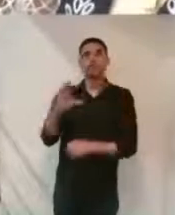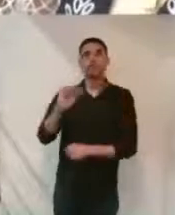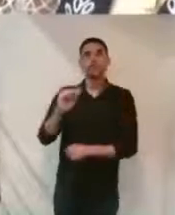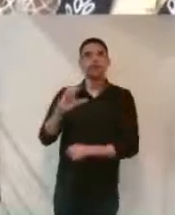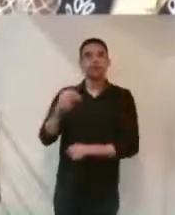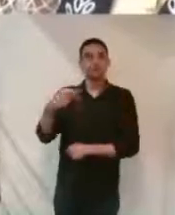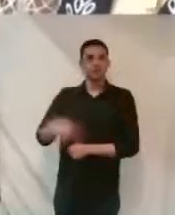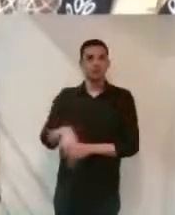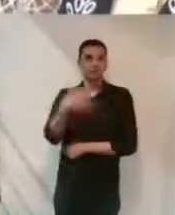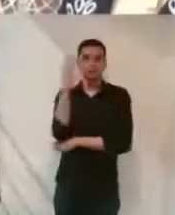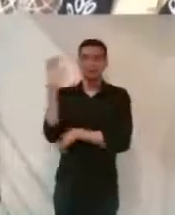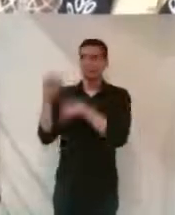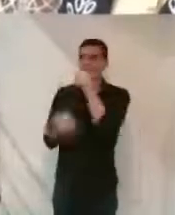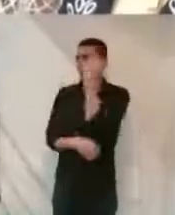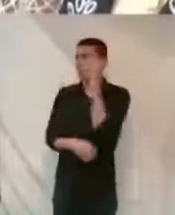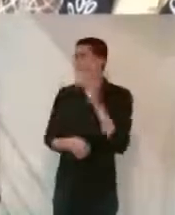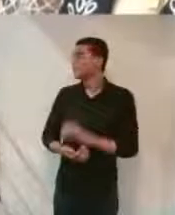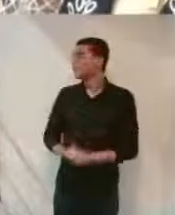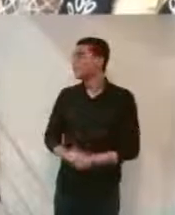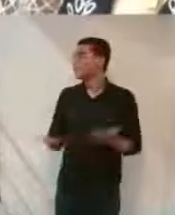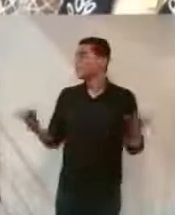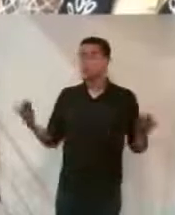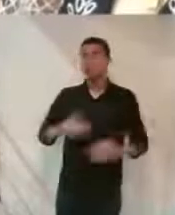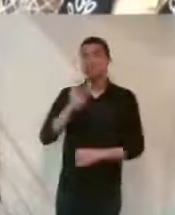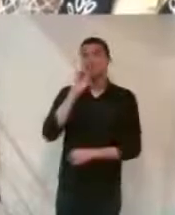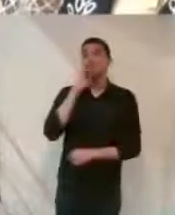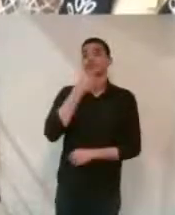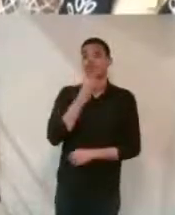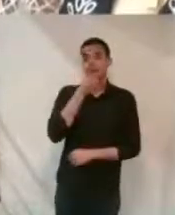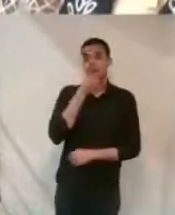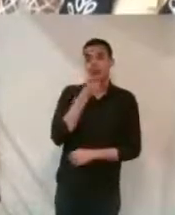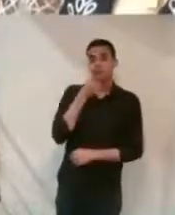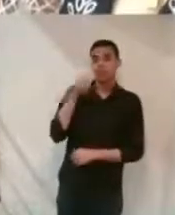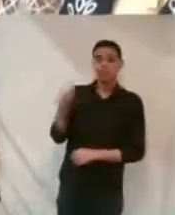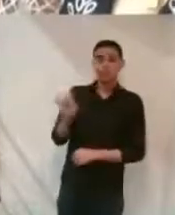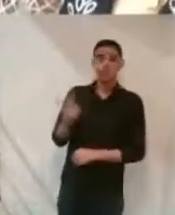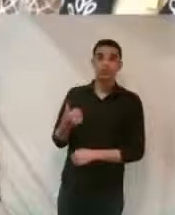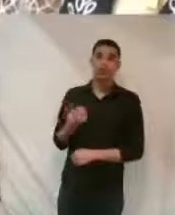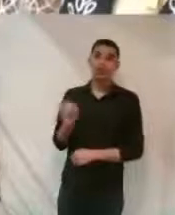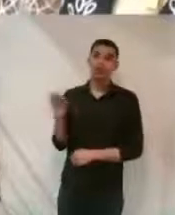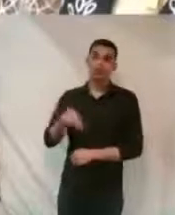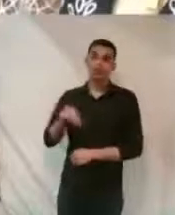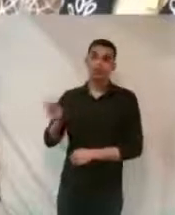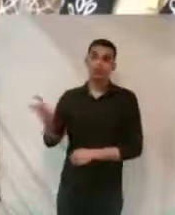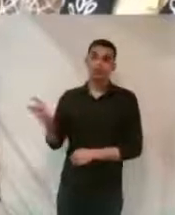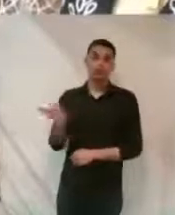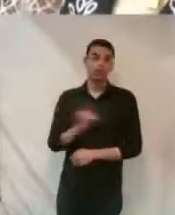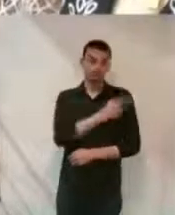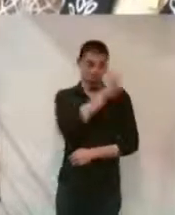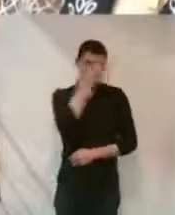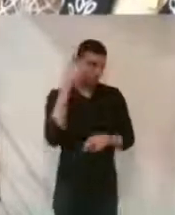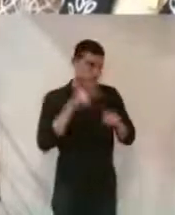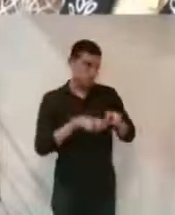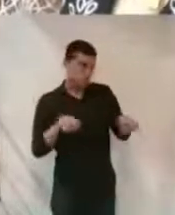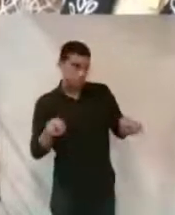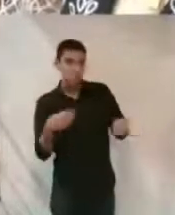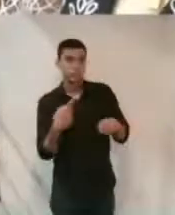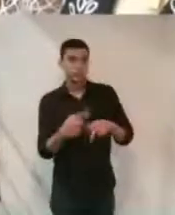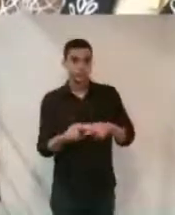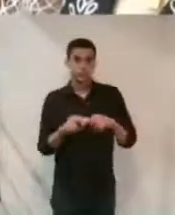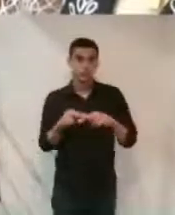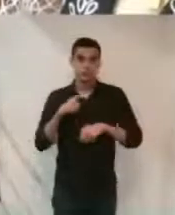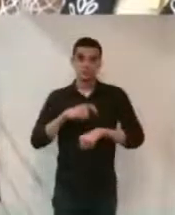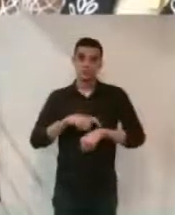projeto. Vou passar a palavra agora, infelizmente, só pelo prazo de 10 minutos para cada debatedor, porque o tempo